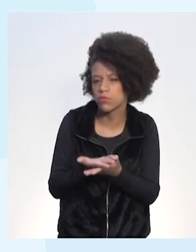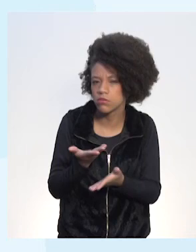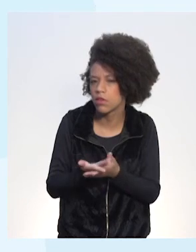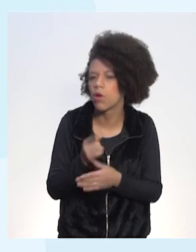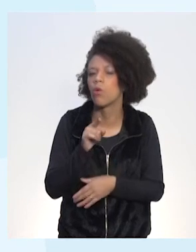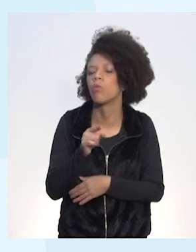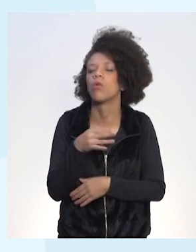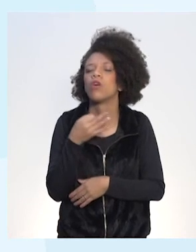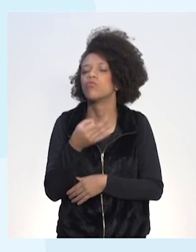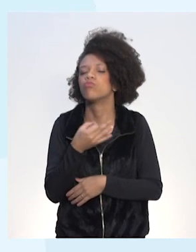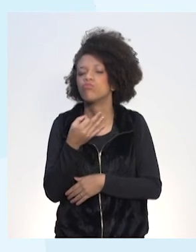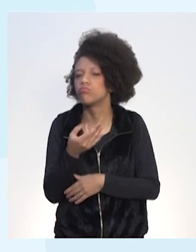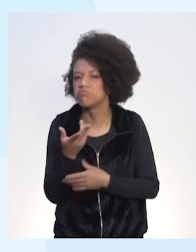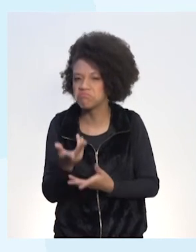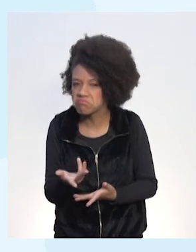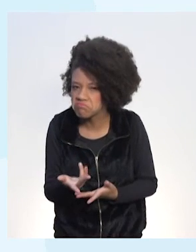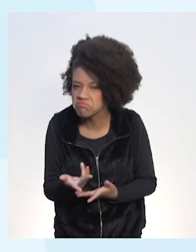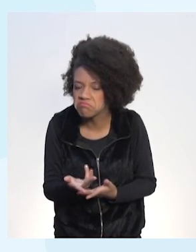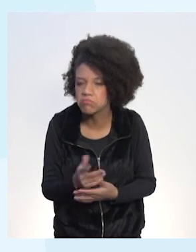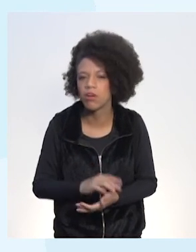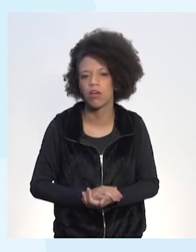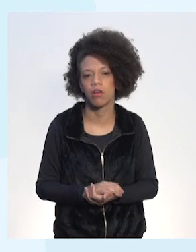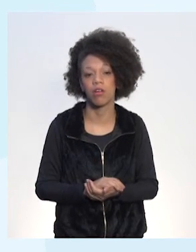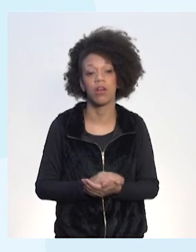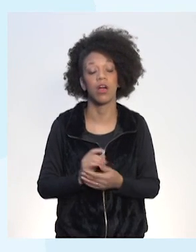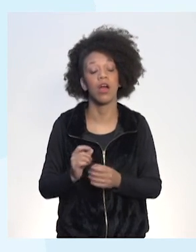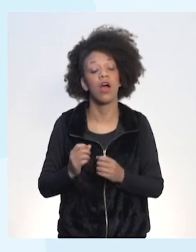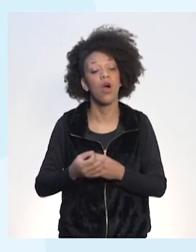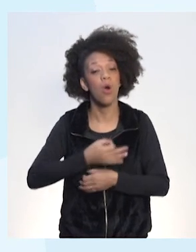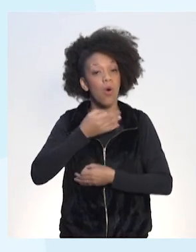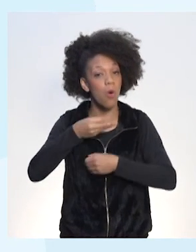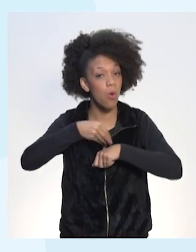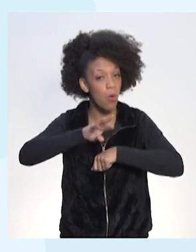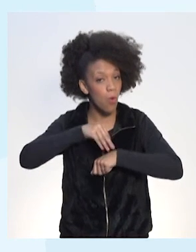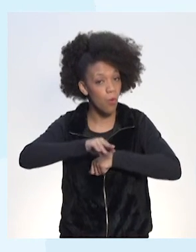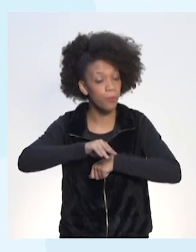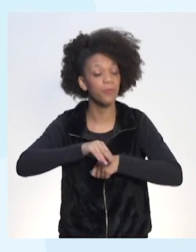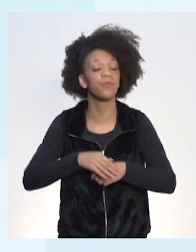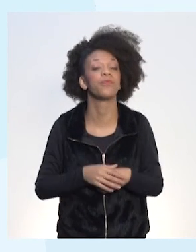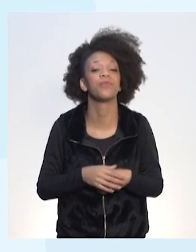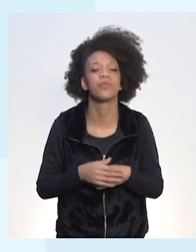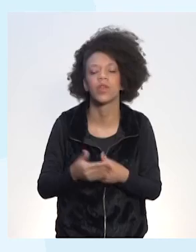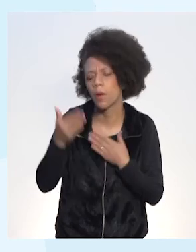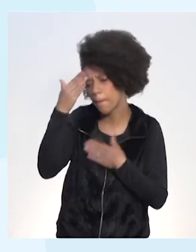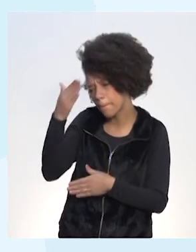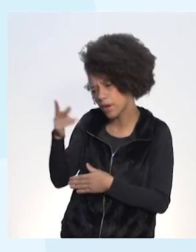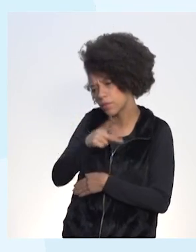acharam da aula, né? Deixar as sugestões de vocês. Osmar,